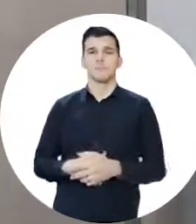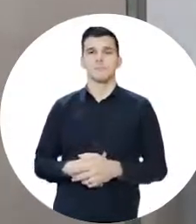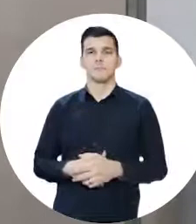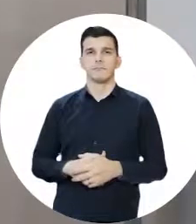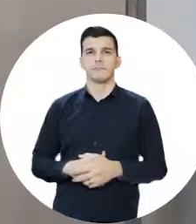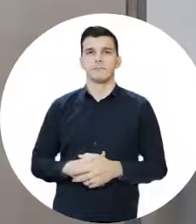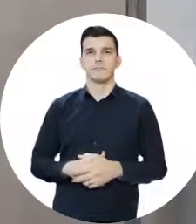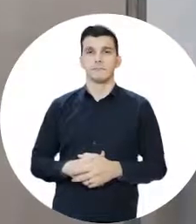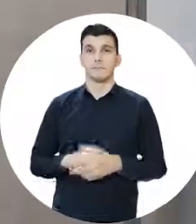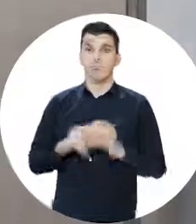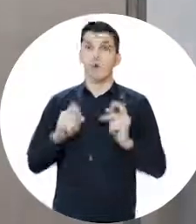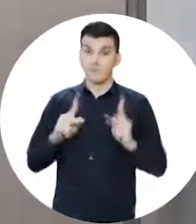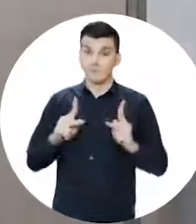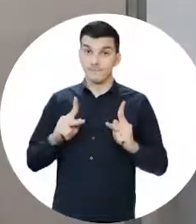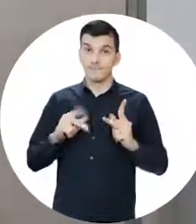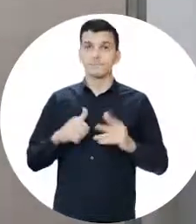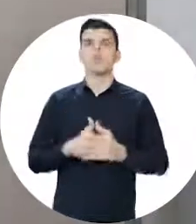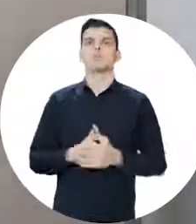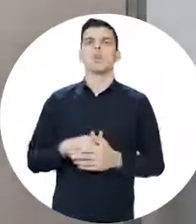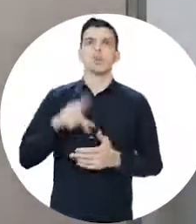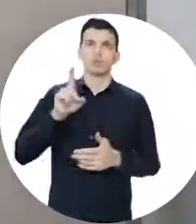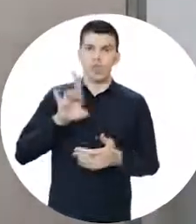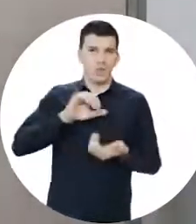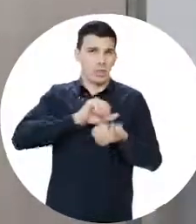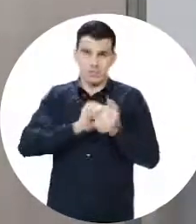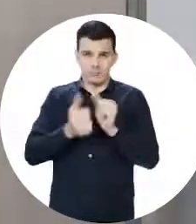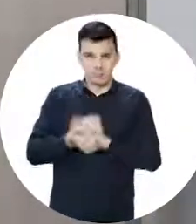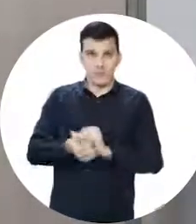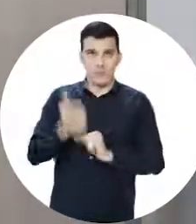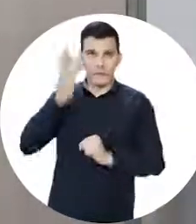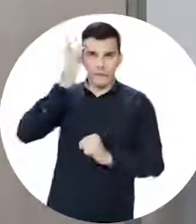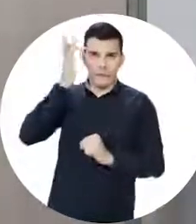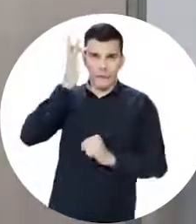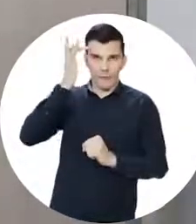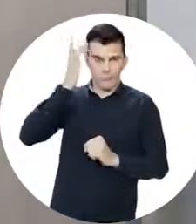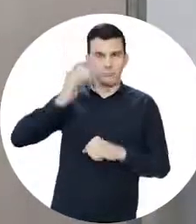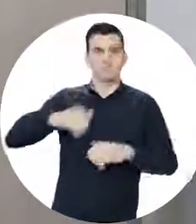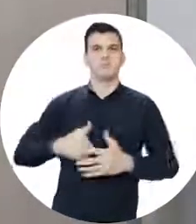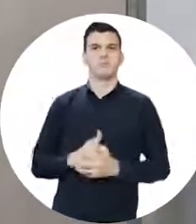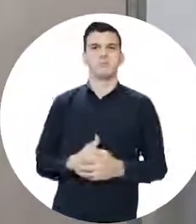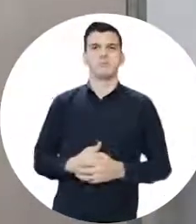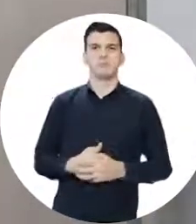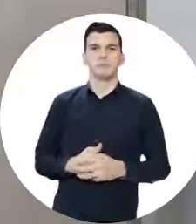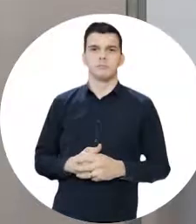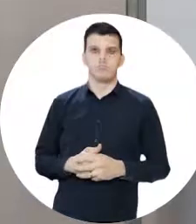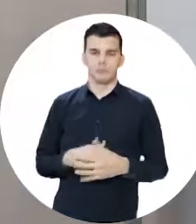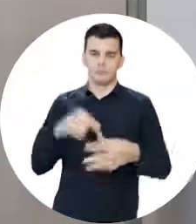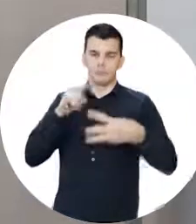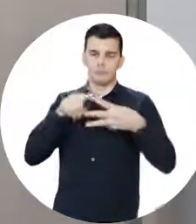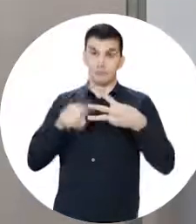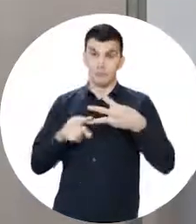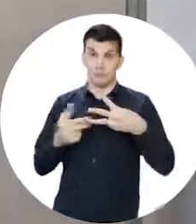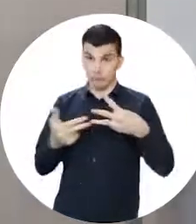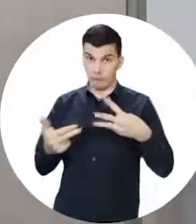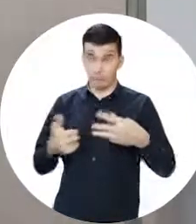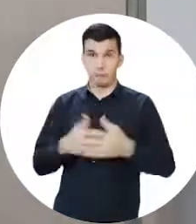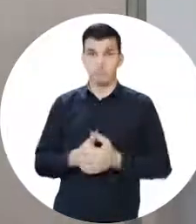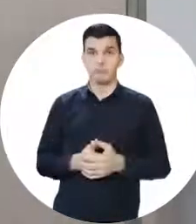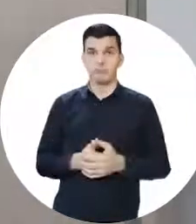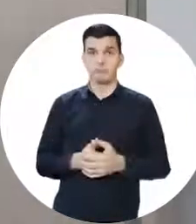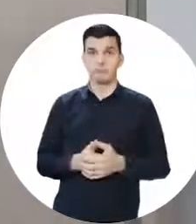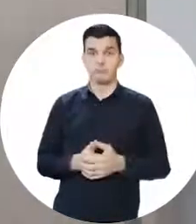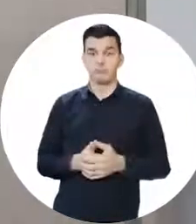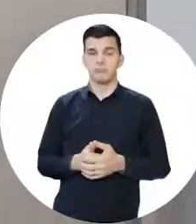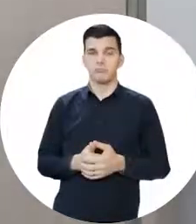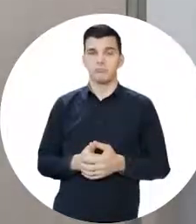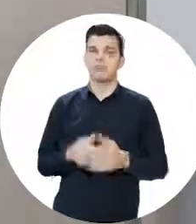de solução, ok? É só uma adaptação da nossa fórmula de densidade em cima dos 3 componentes de uma solução. Os 2